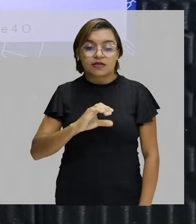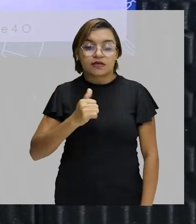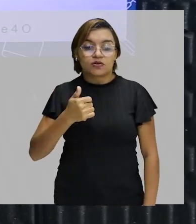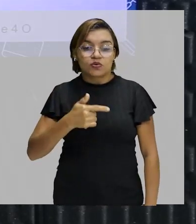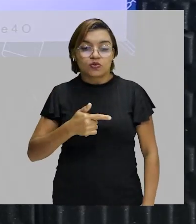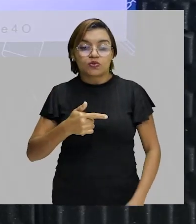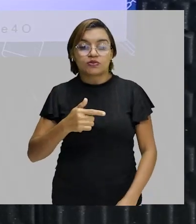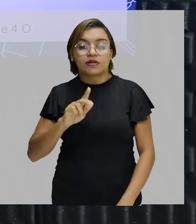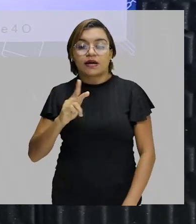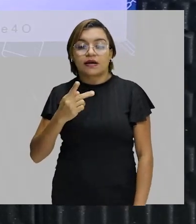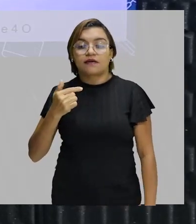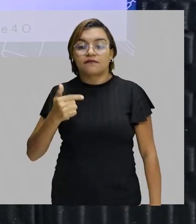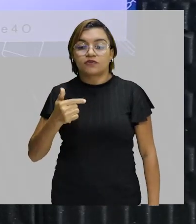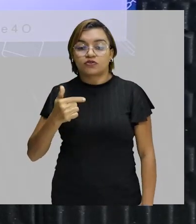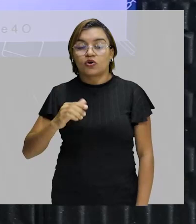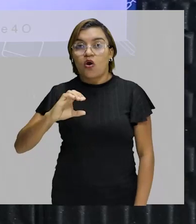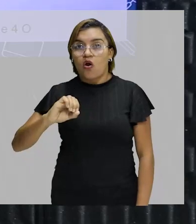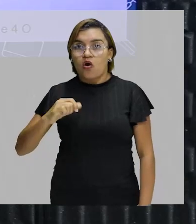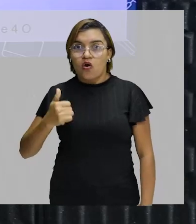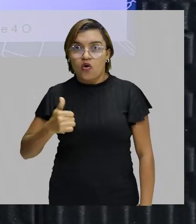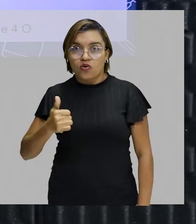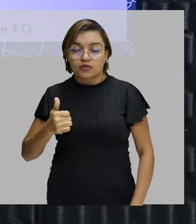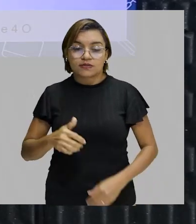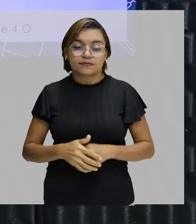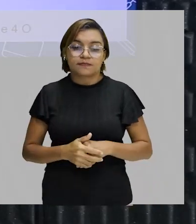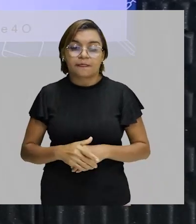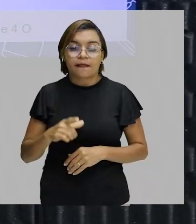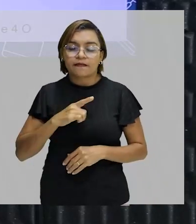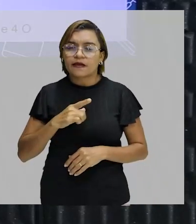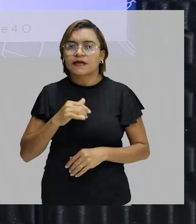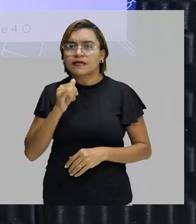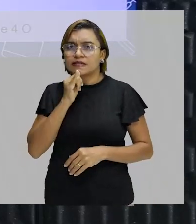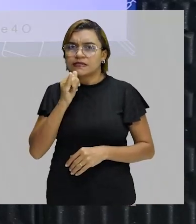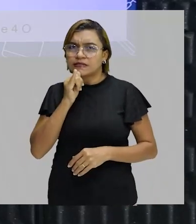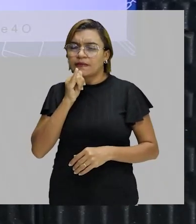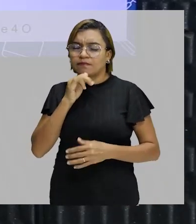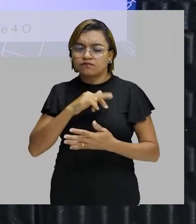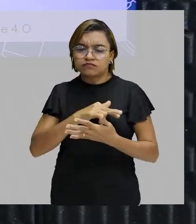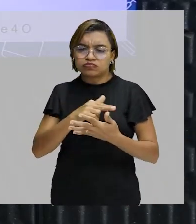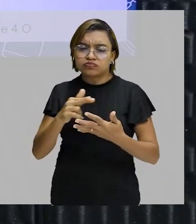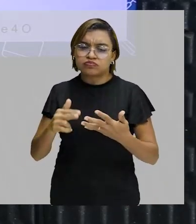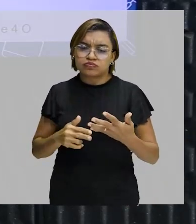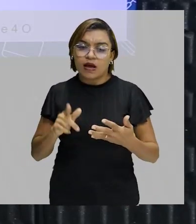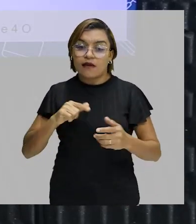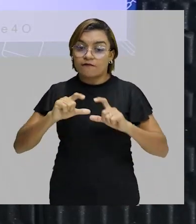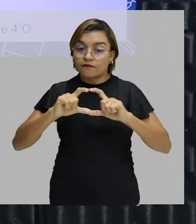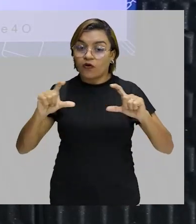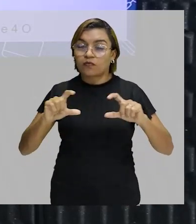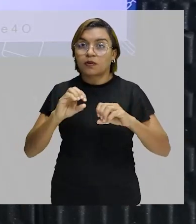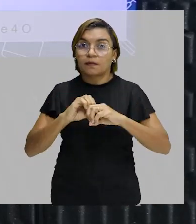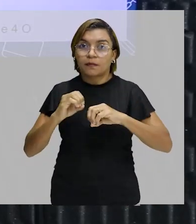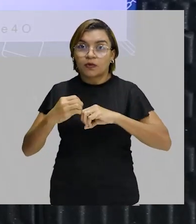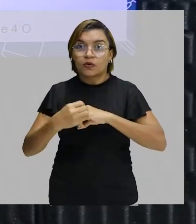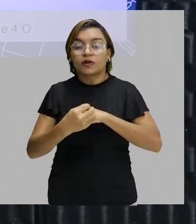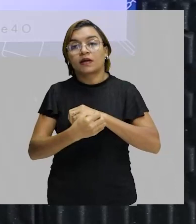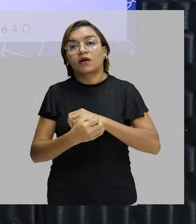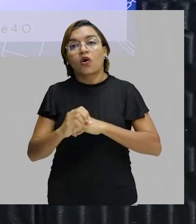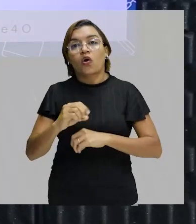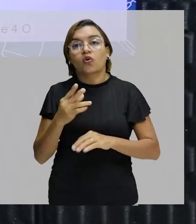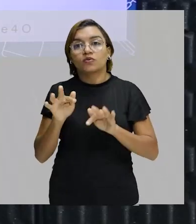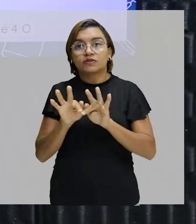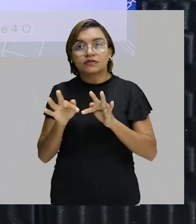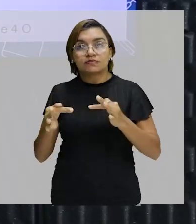C12H22O11, certo? Bom, esses exemplos são as fórmulas moleculares ou